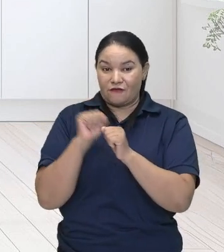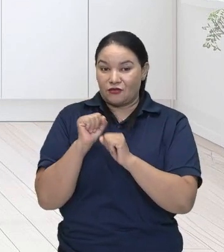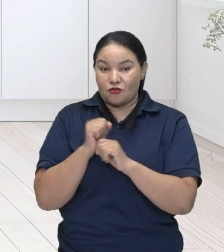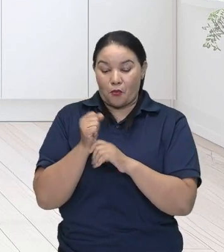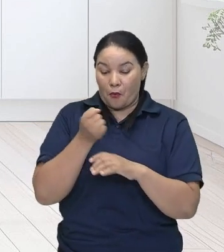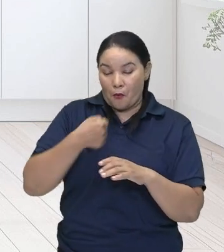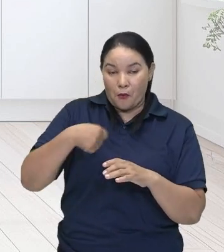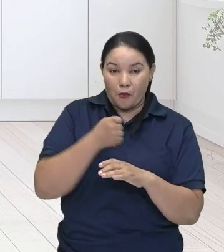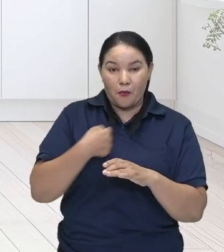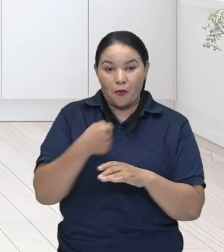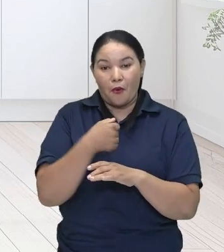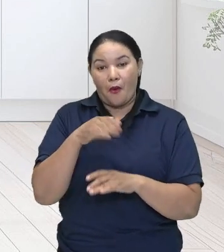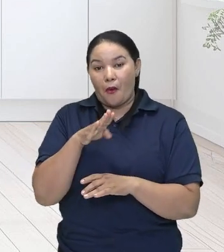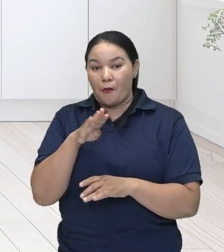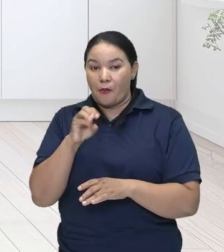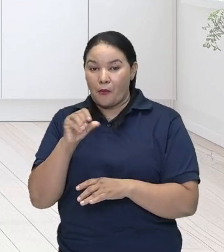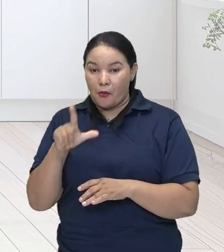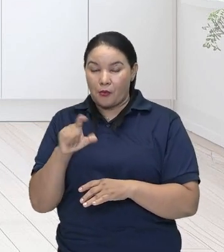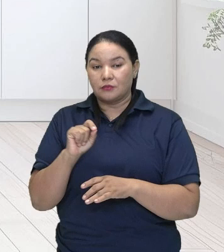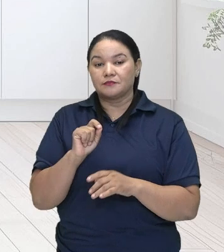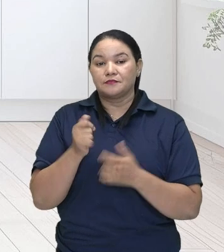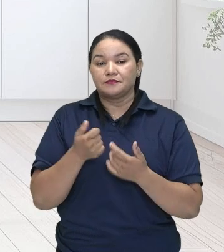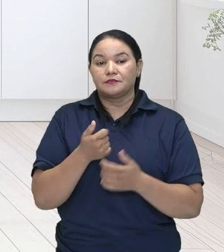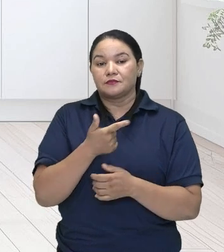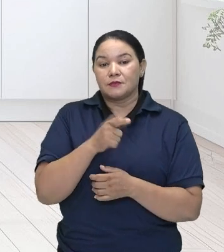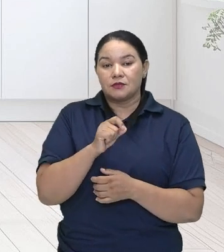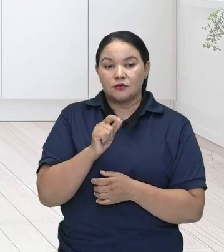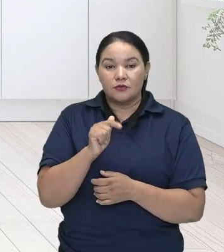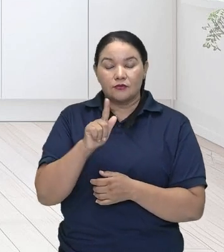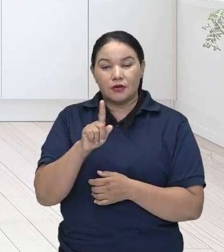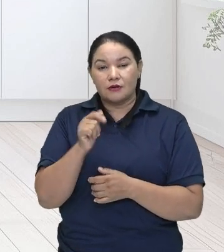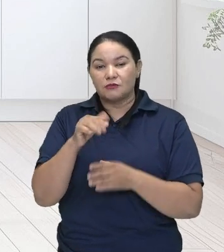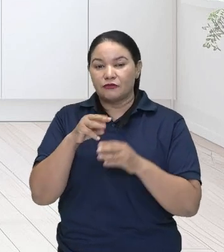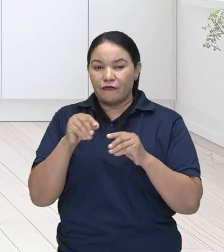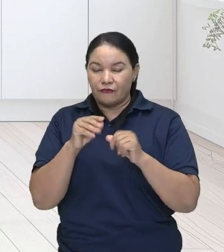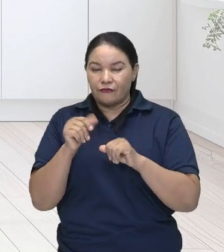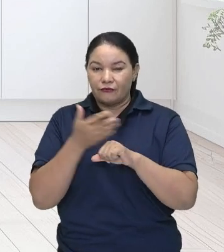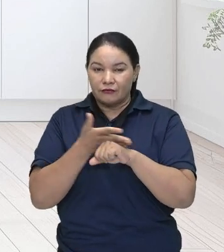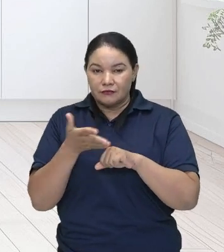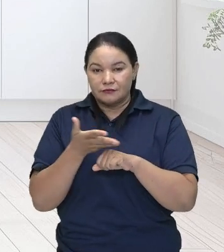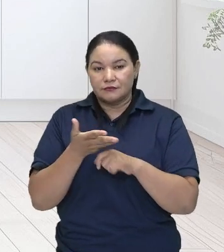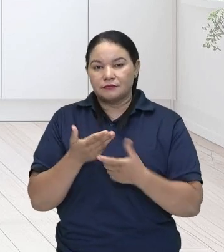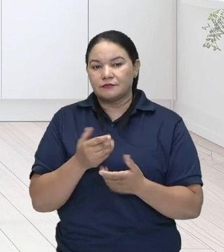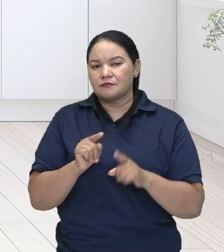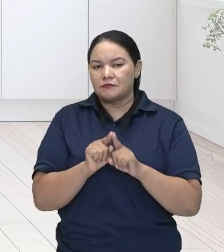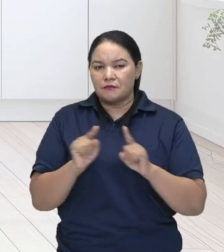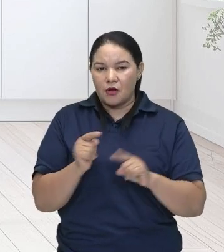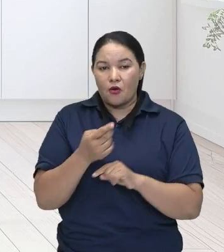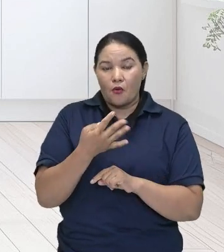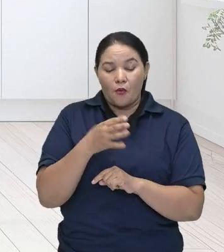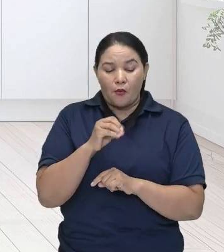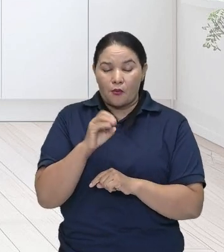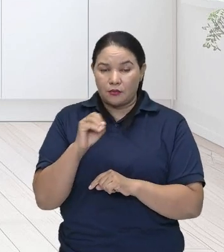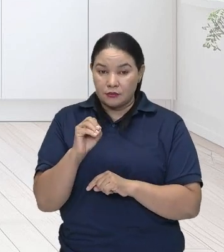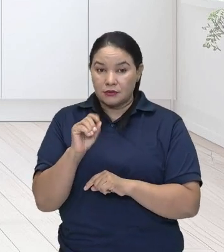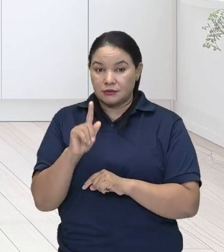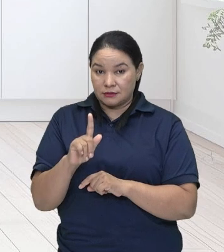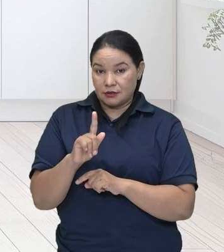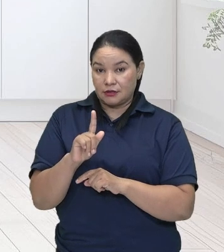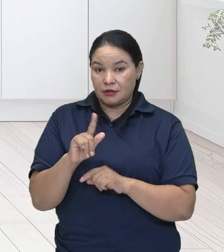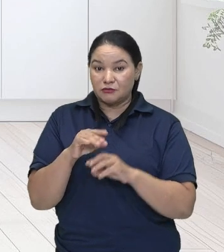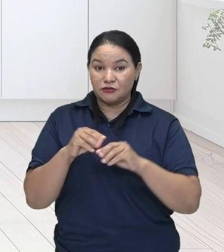quantidades, tá? Então, 200 gramas de farinha, mas se eu usasse, por exemplo, 400 gramas de farinha, eu também